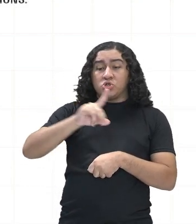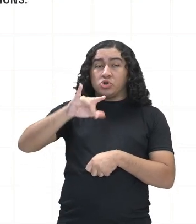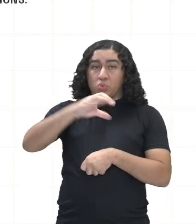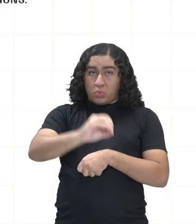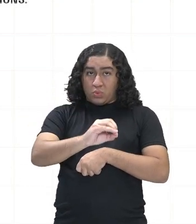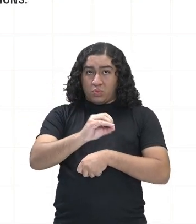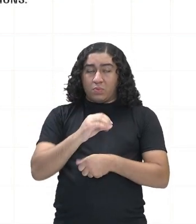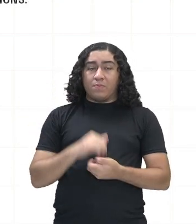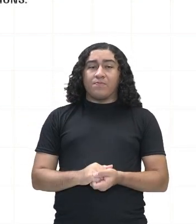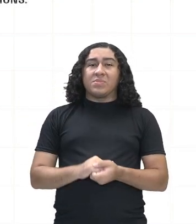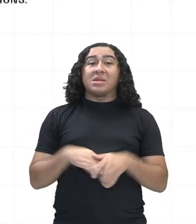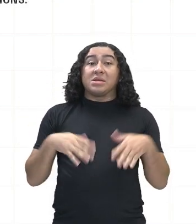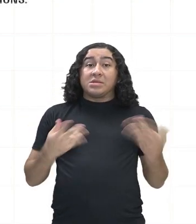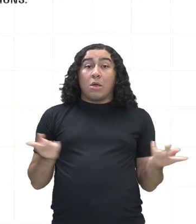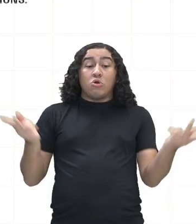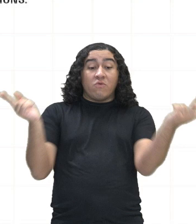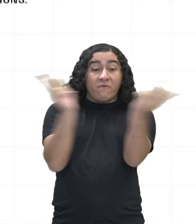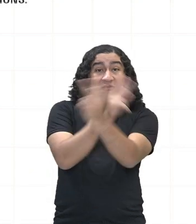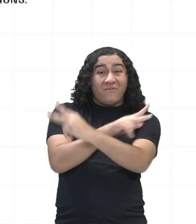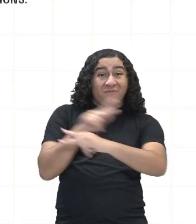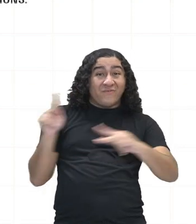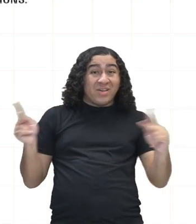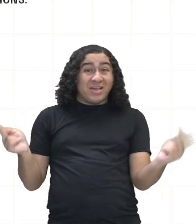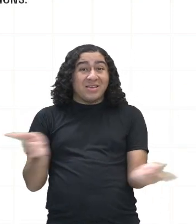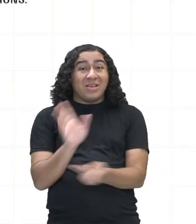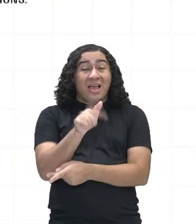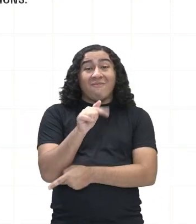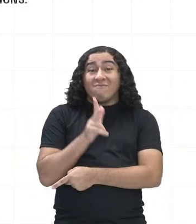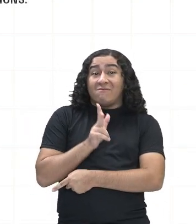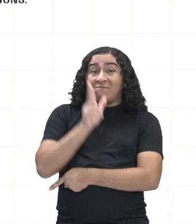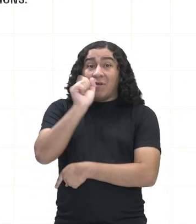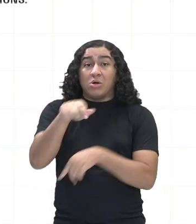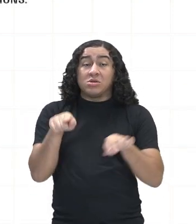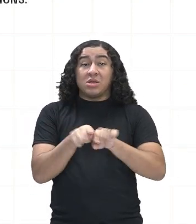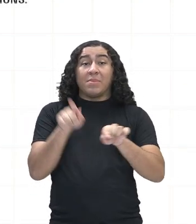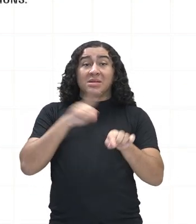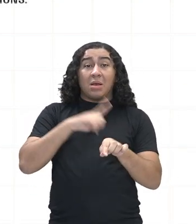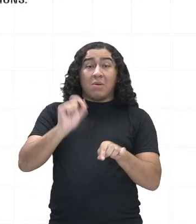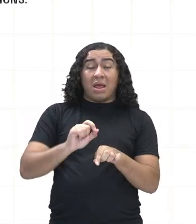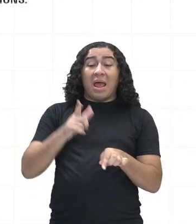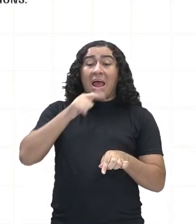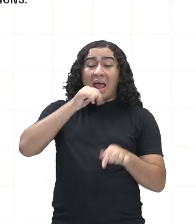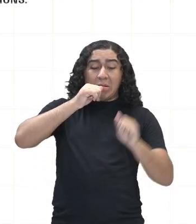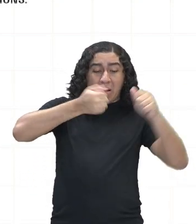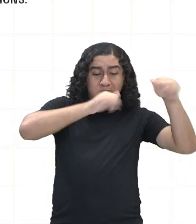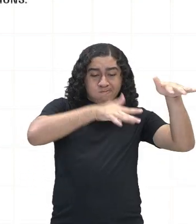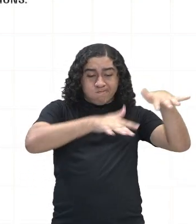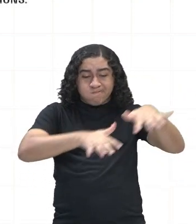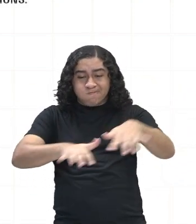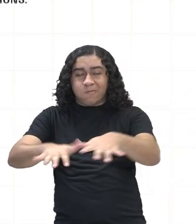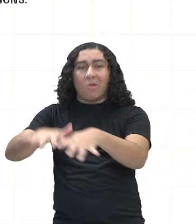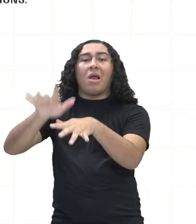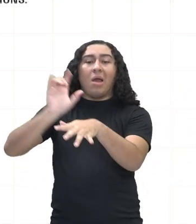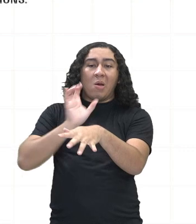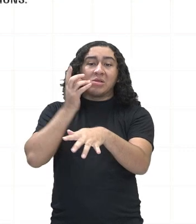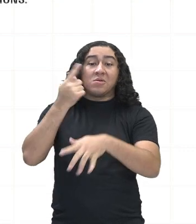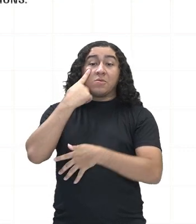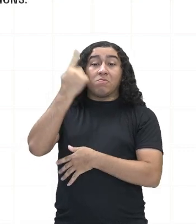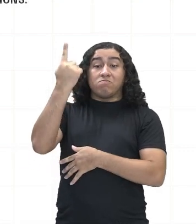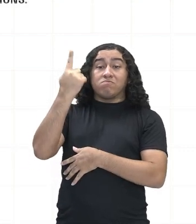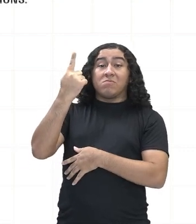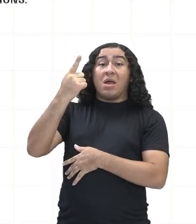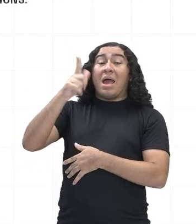né? Então os ventos que vêm do oceano são muito fortes, carregam muita água, e isso acaba gerando cenas como essa aí. A